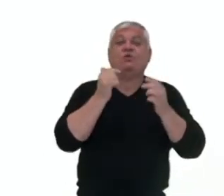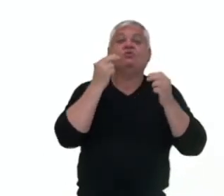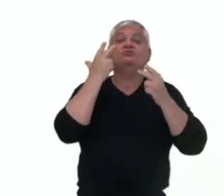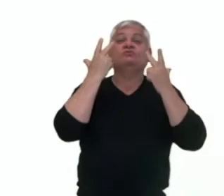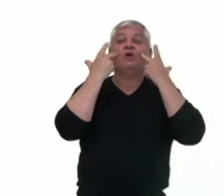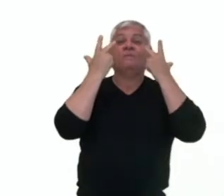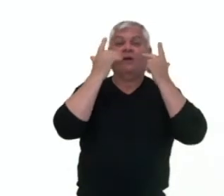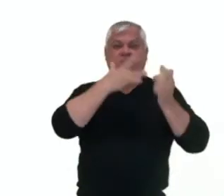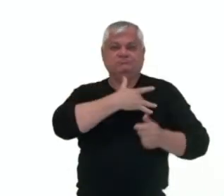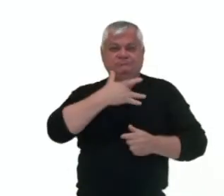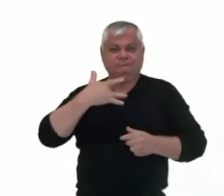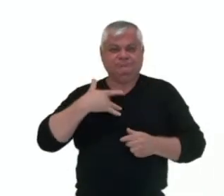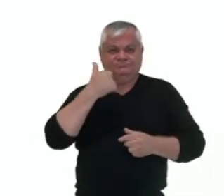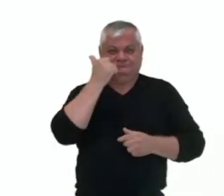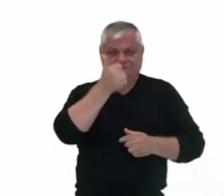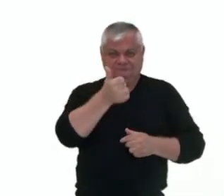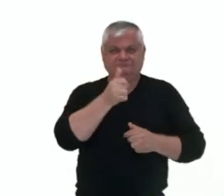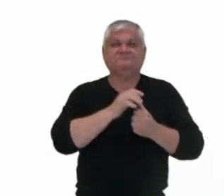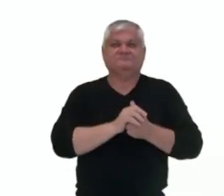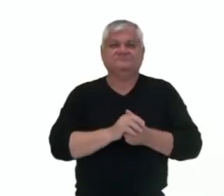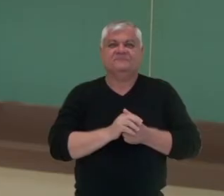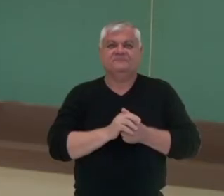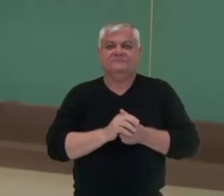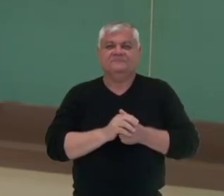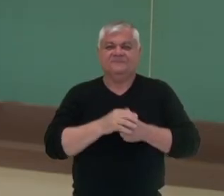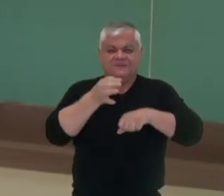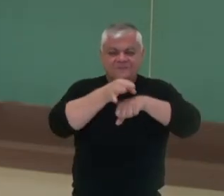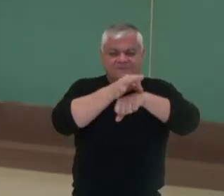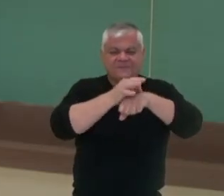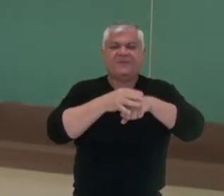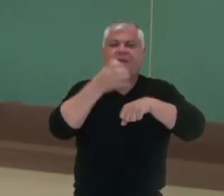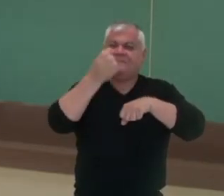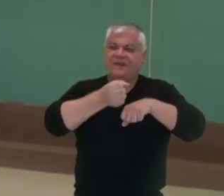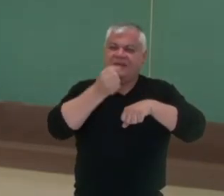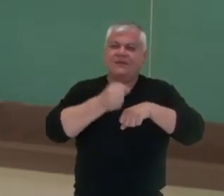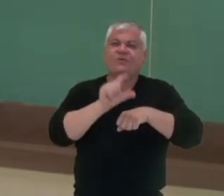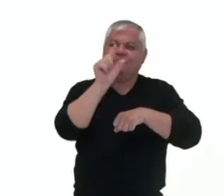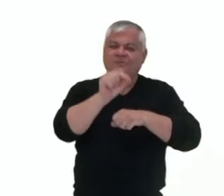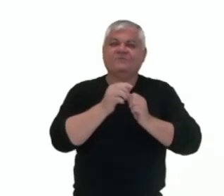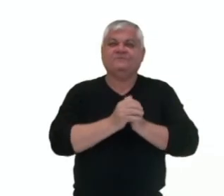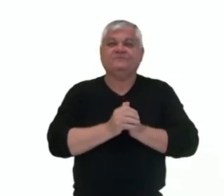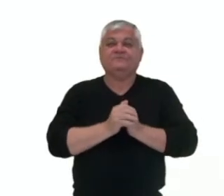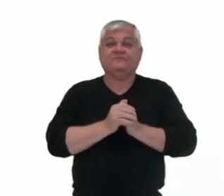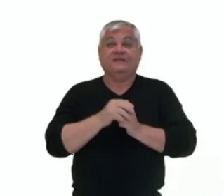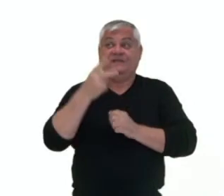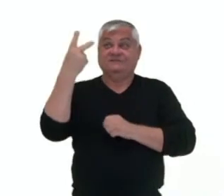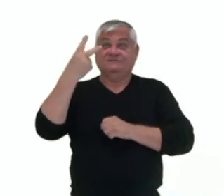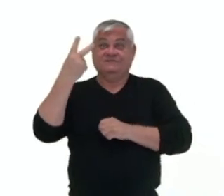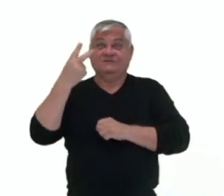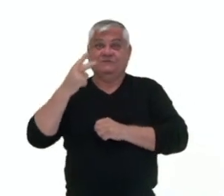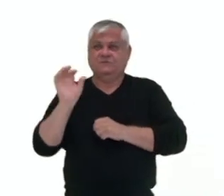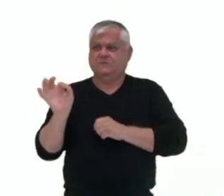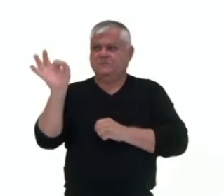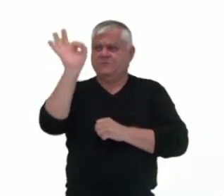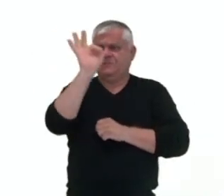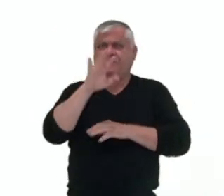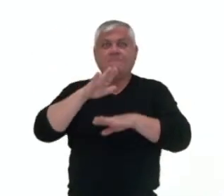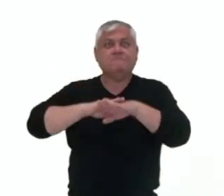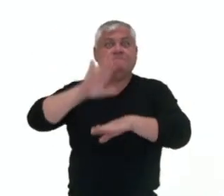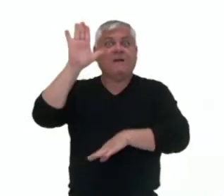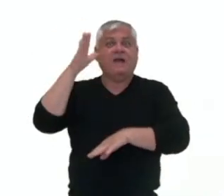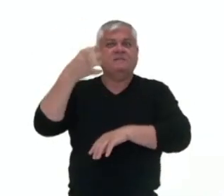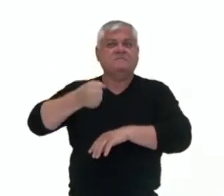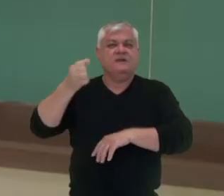essa quantidade de glóbulos brancos, né, dos leucócitos, uma quantidade bem reduzida. Lá na leucemia eu tenho uma grande quantidade,